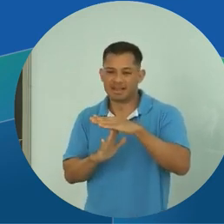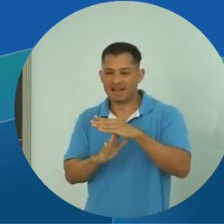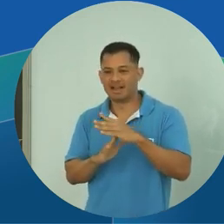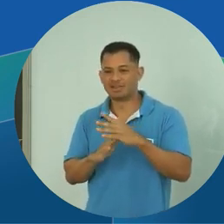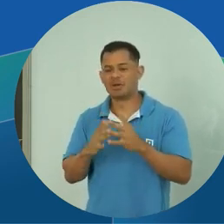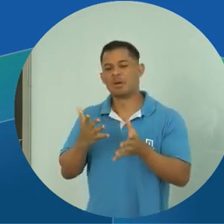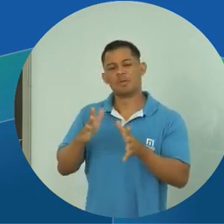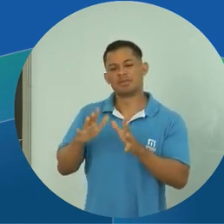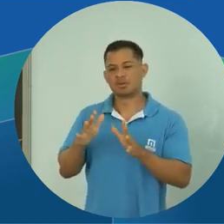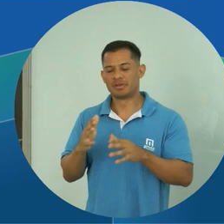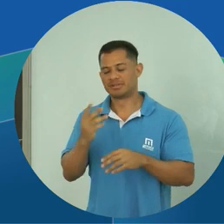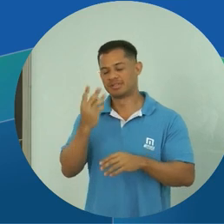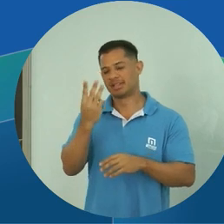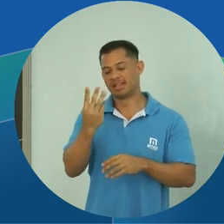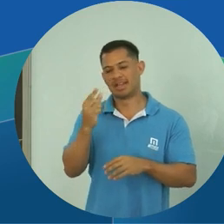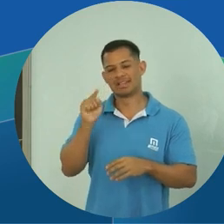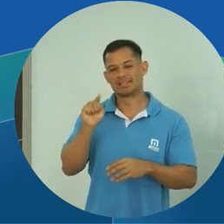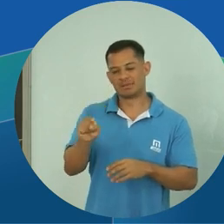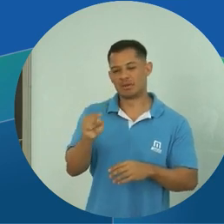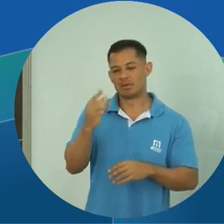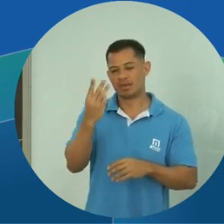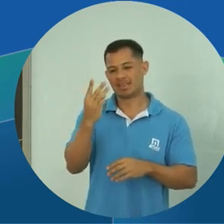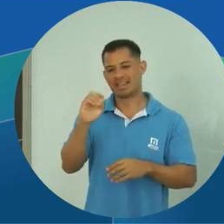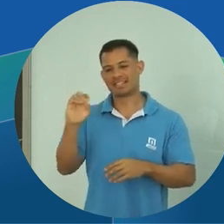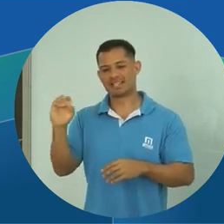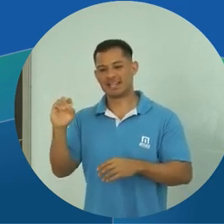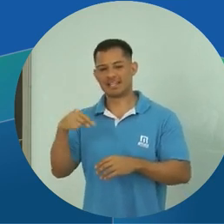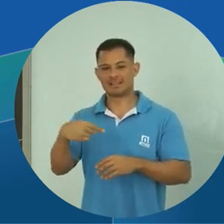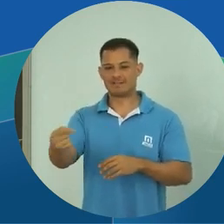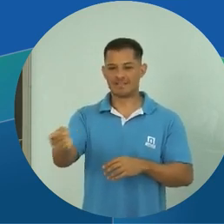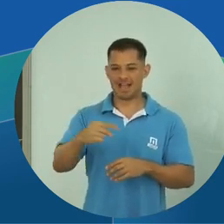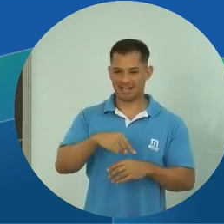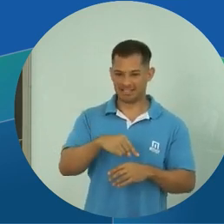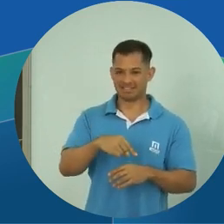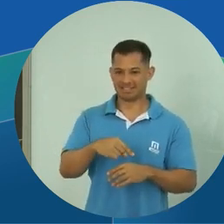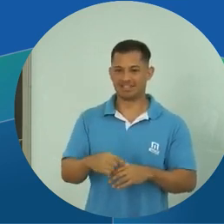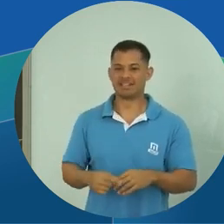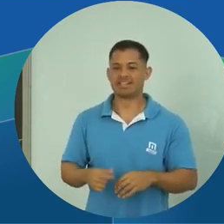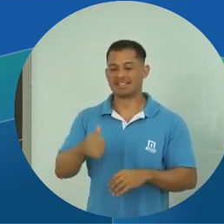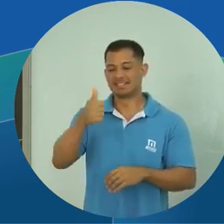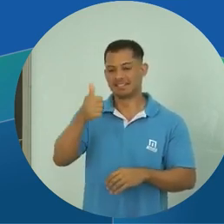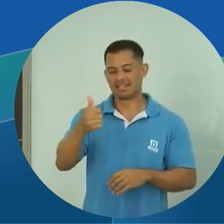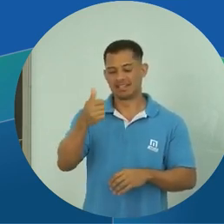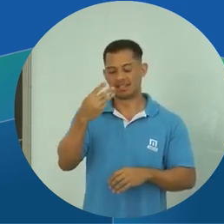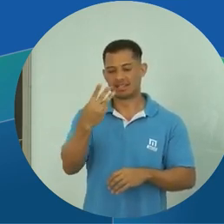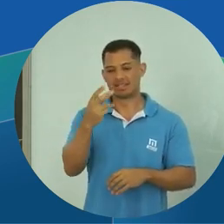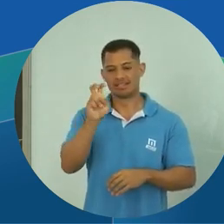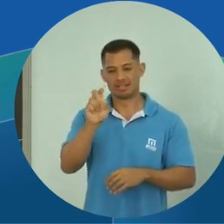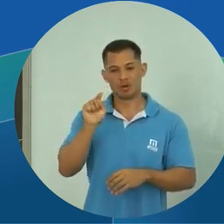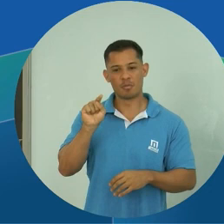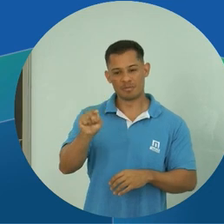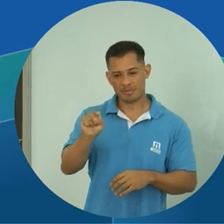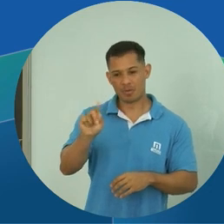gerou 3.300 viagens, 125 mil quilômetros, 25 mil litros de diesel só no